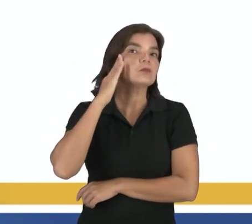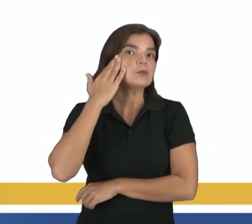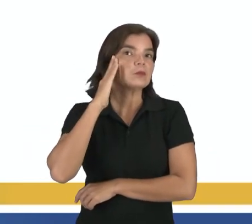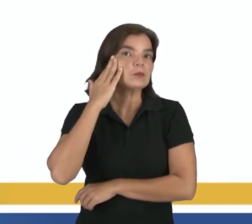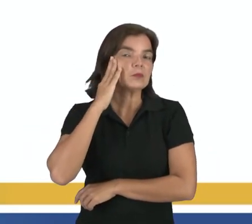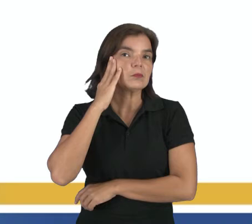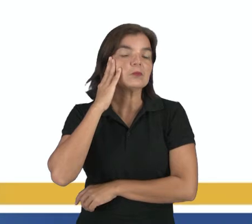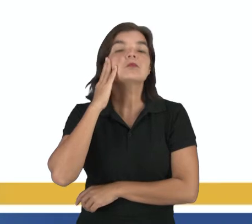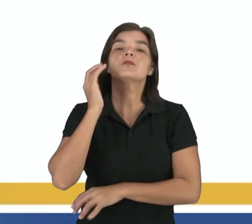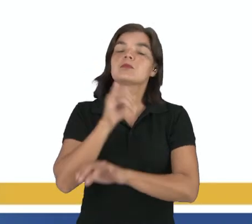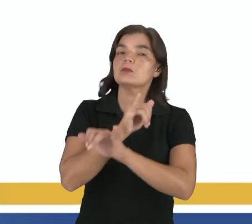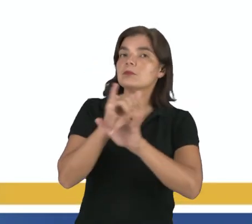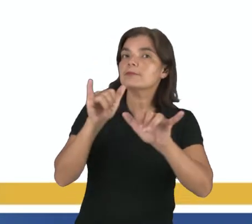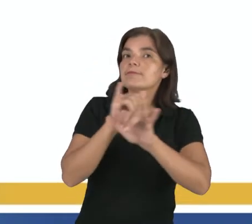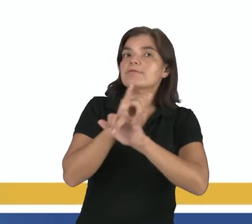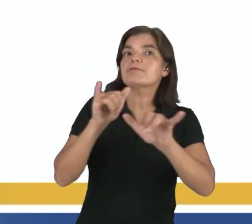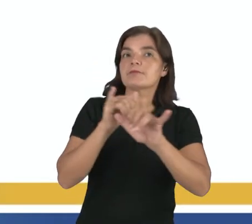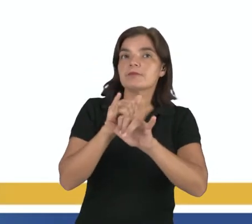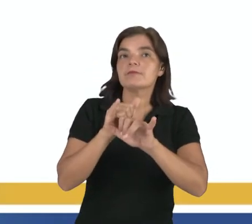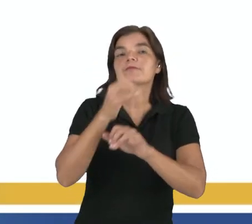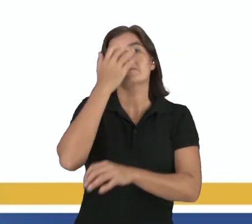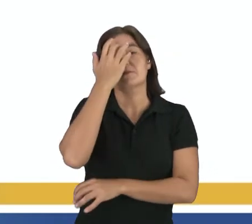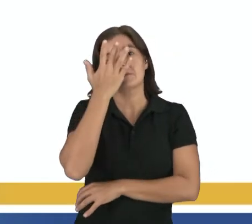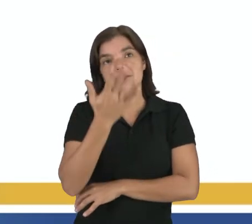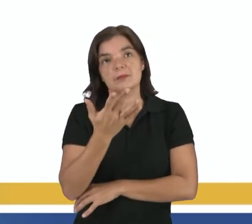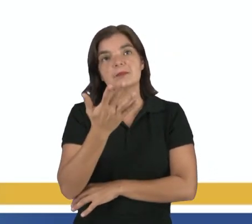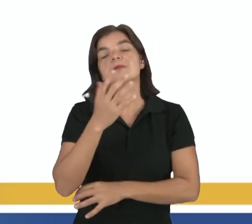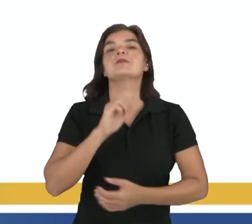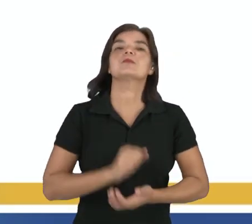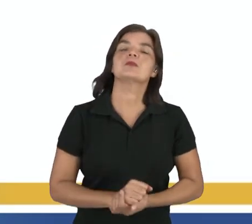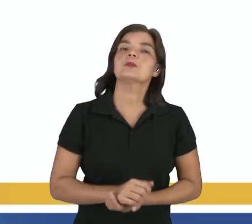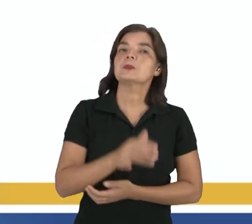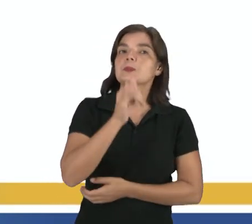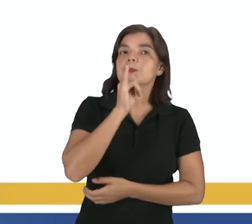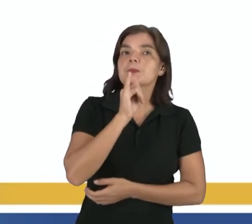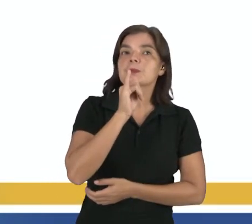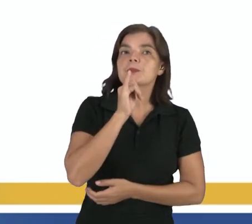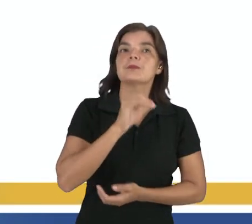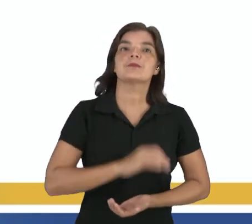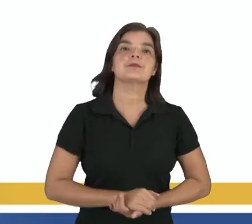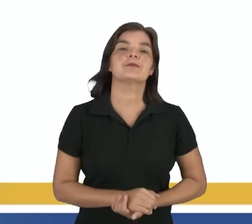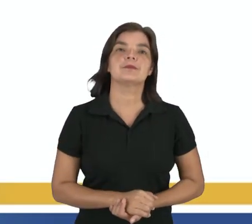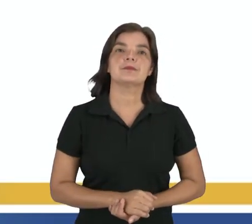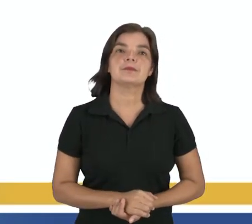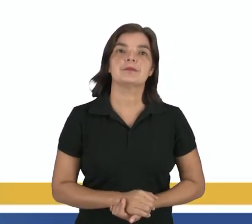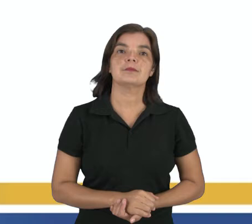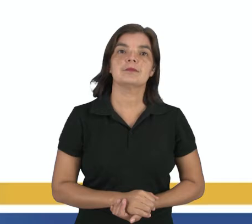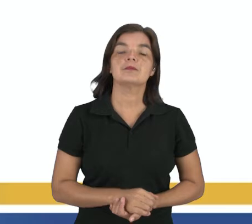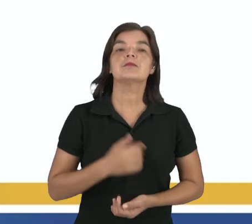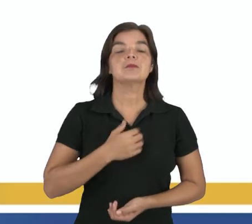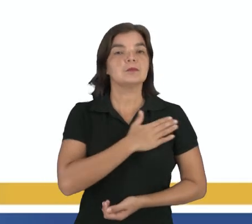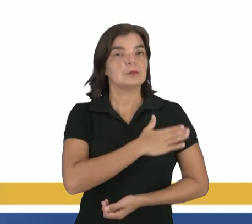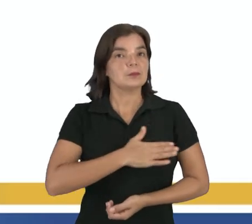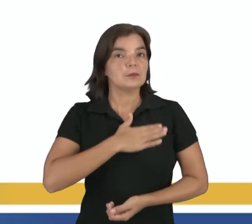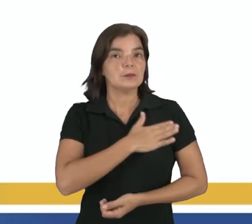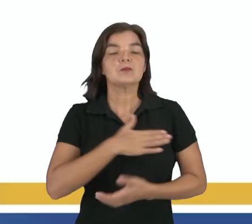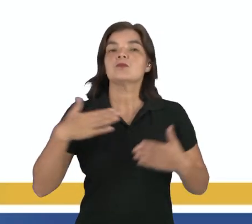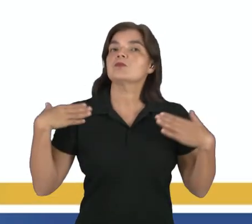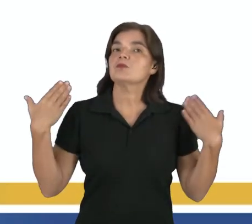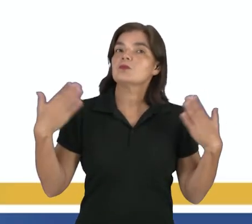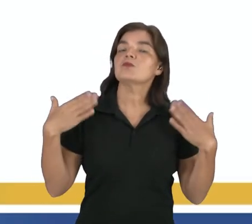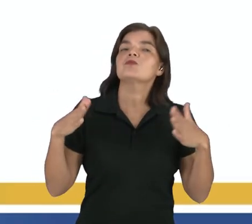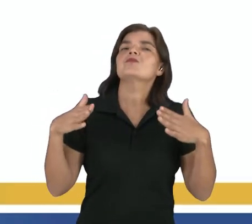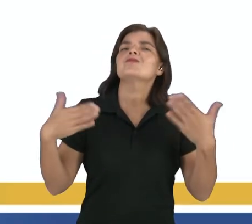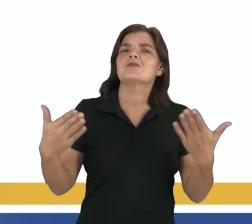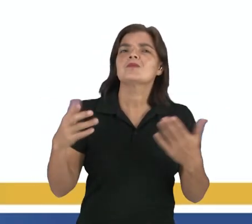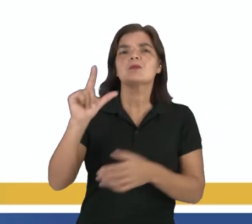interpretar e extrair dados dele com maior celeridade. Como, por exemplo, dessas atividades, qual a